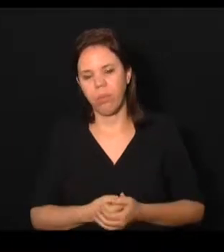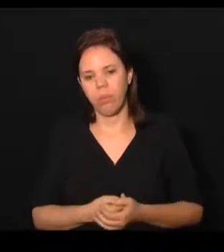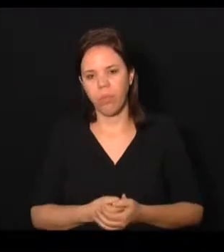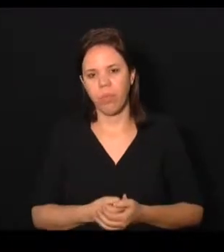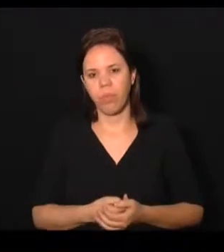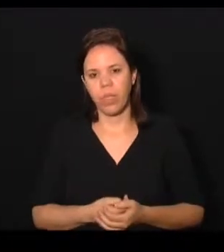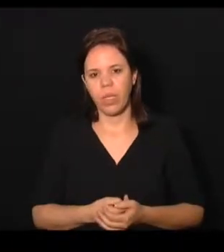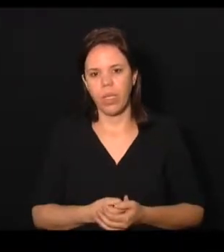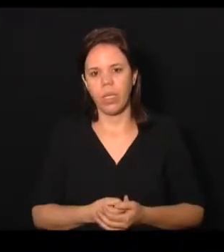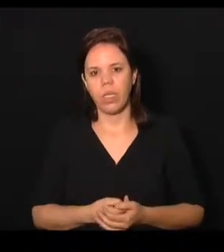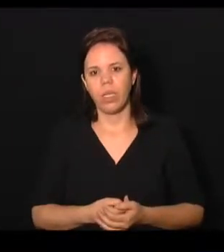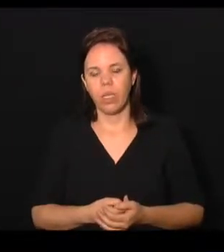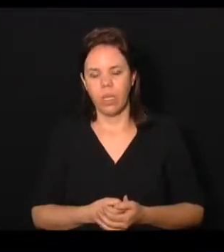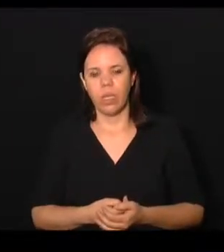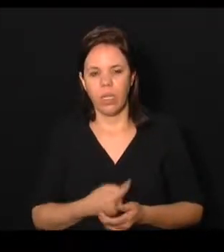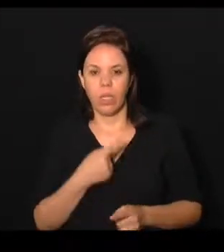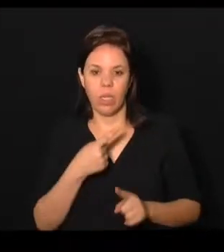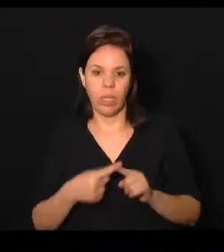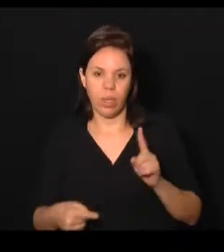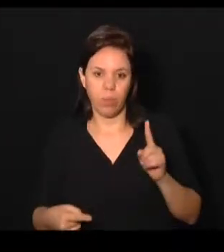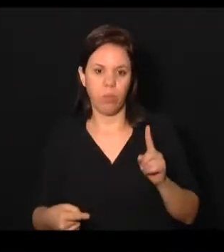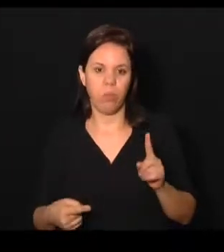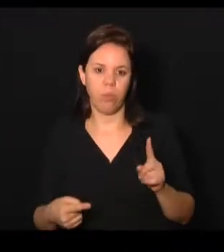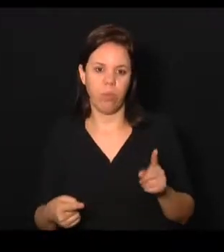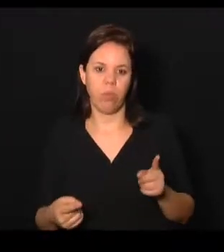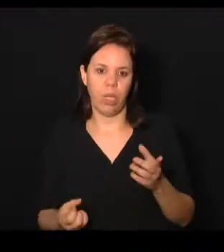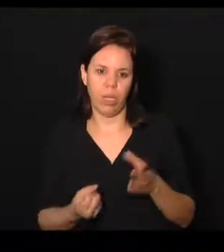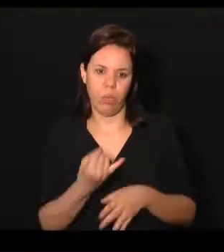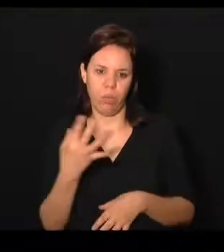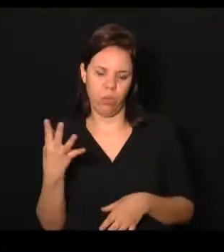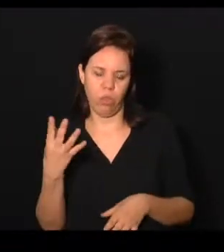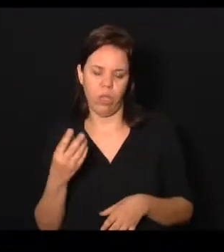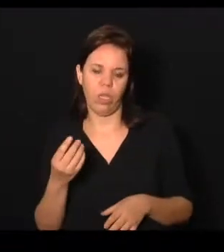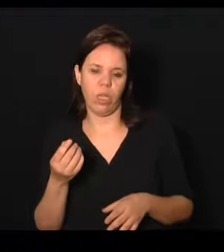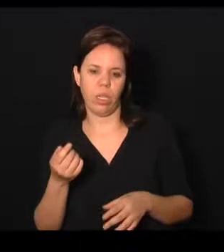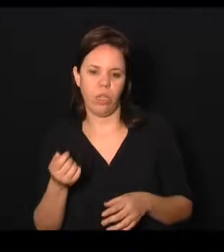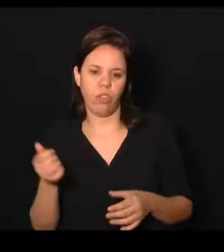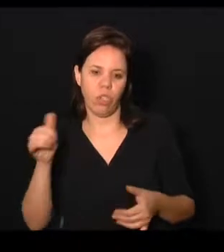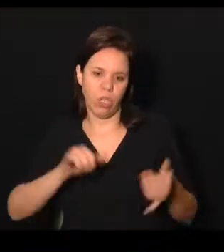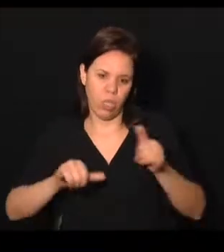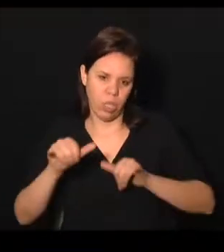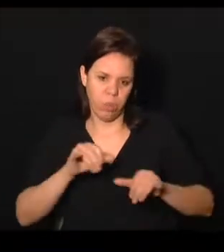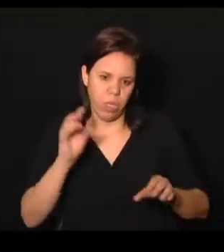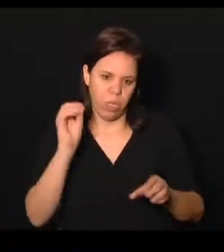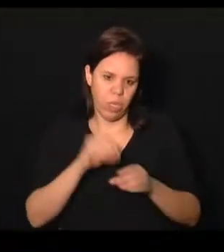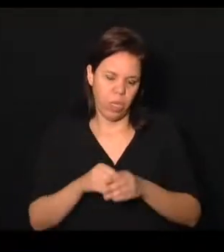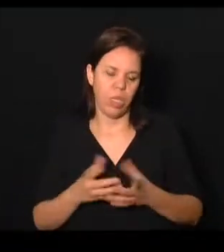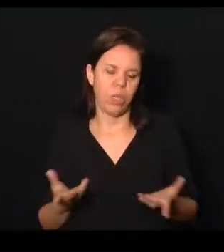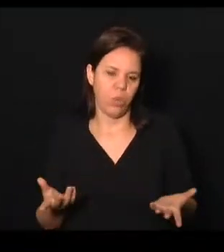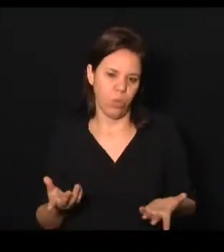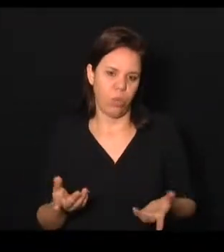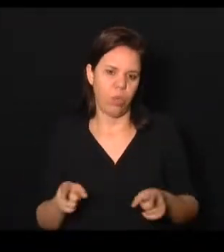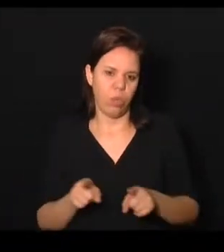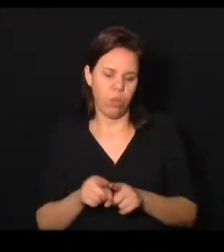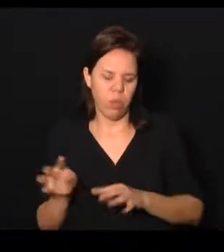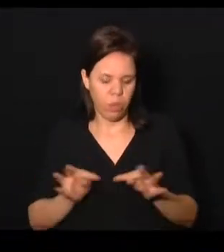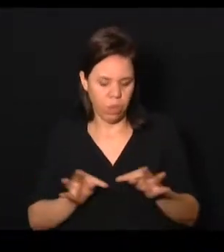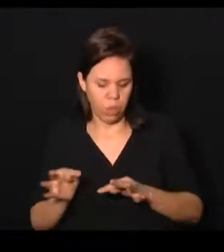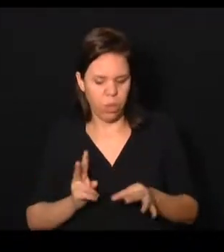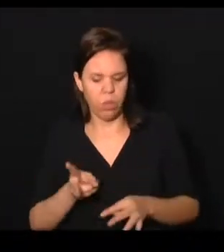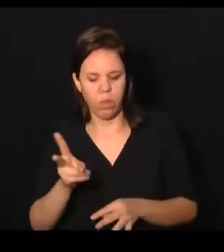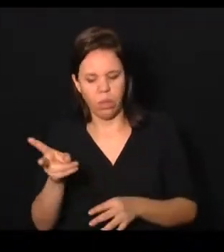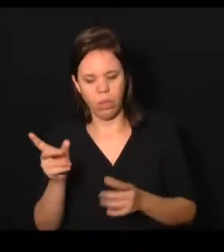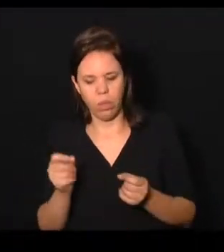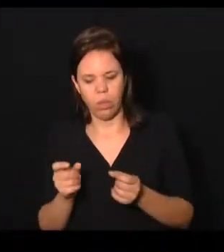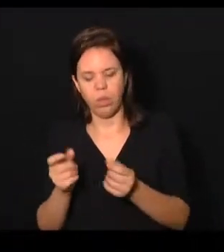meia-vida daquela droga, mas que também, para que ela possa dar continuidade ao tratamento oncológico, ela também